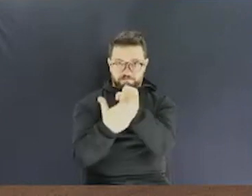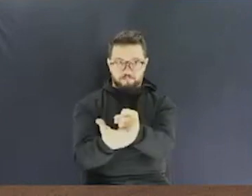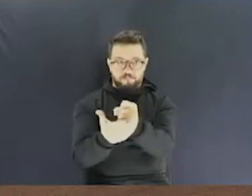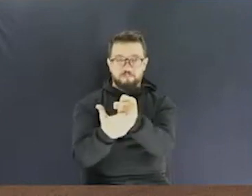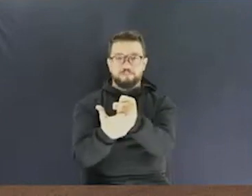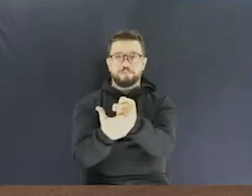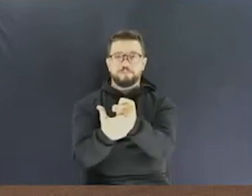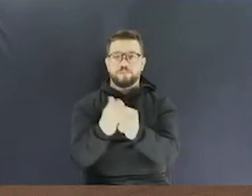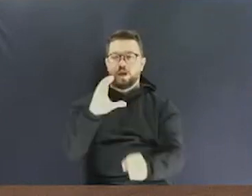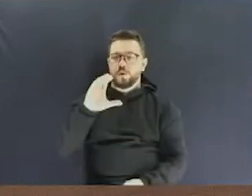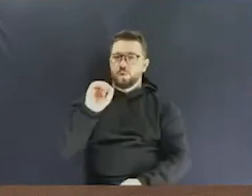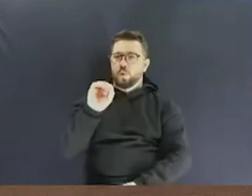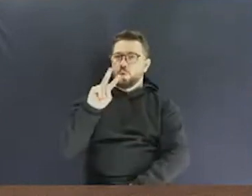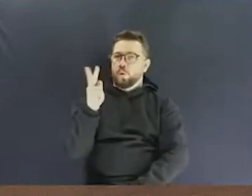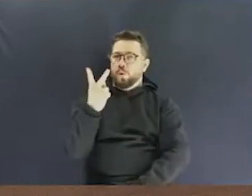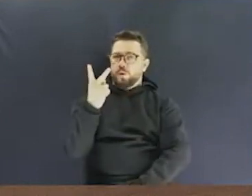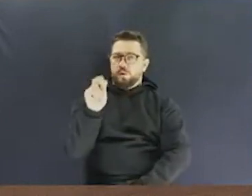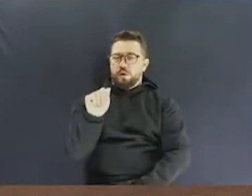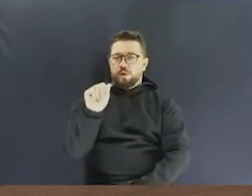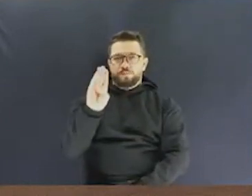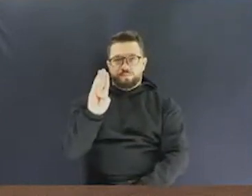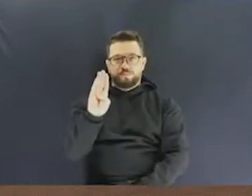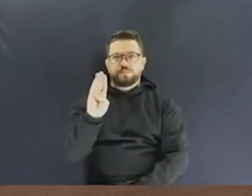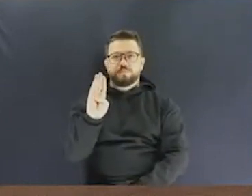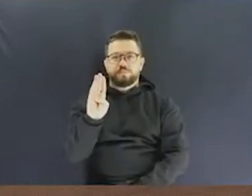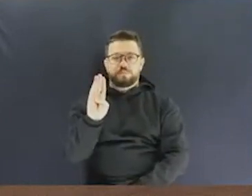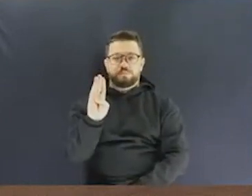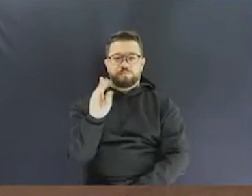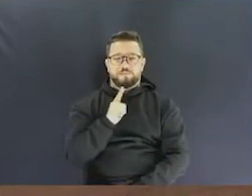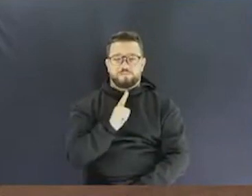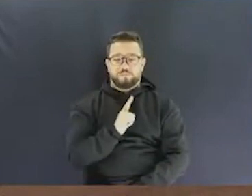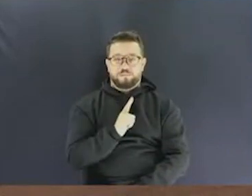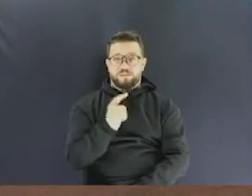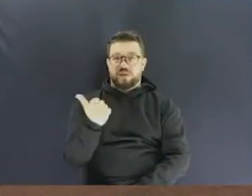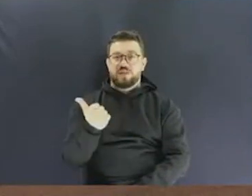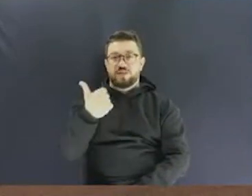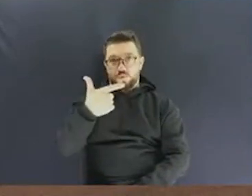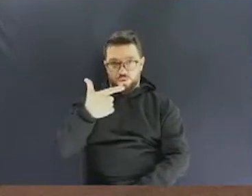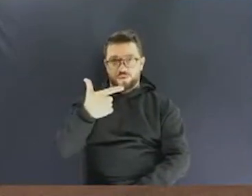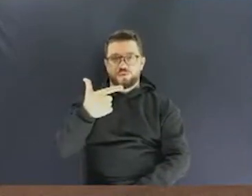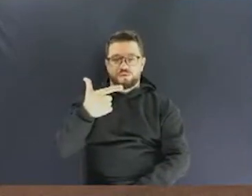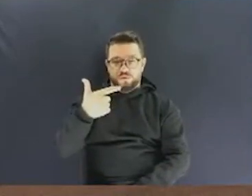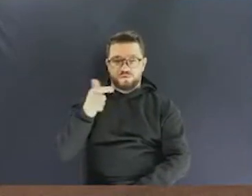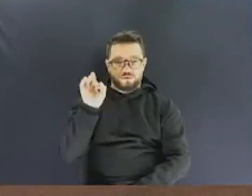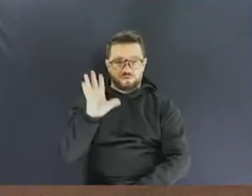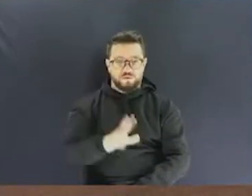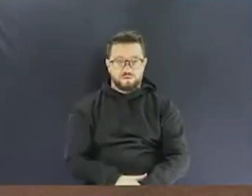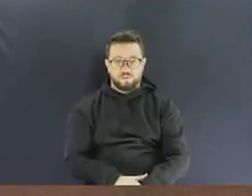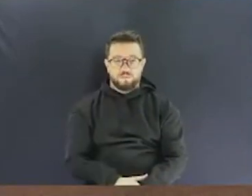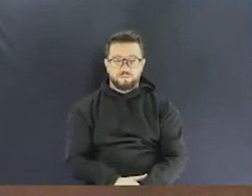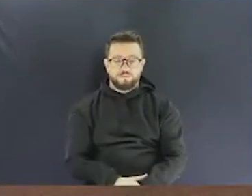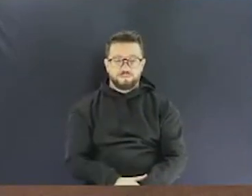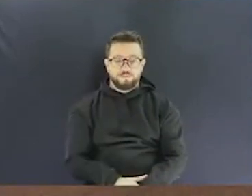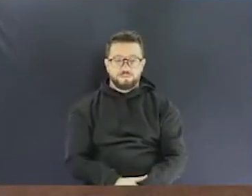né? Mas ali diz, então, que foram contratados efetivamente apenas 12 protocolos e que isso também já ultrapassou a meta. E aí eu